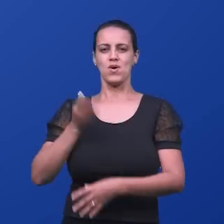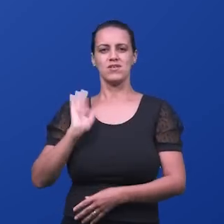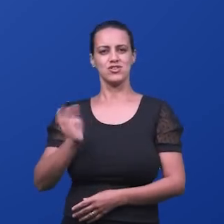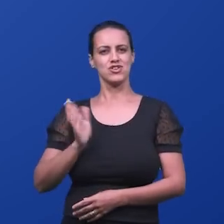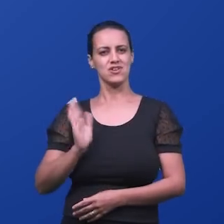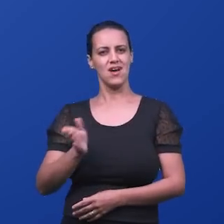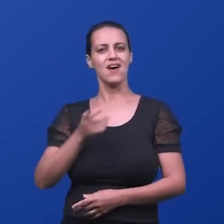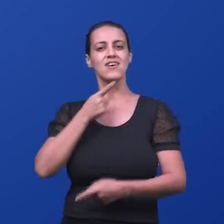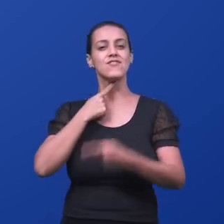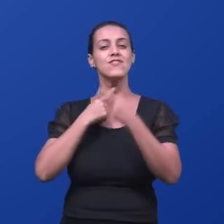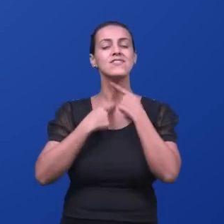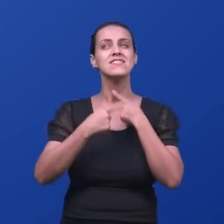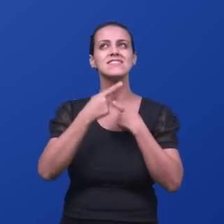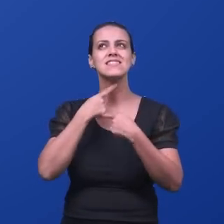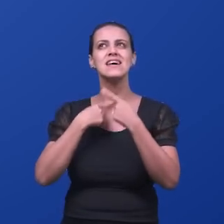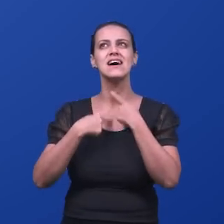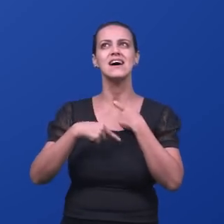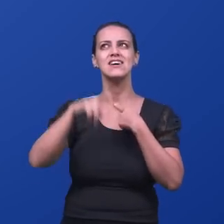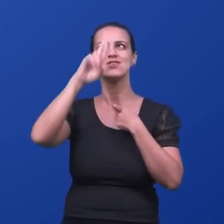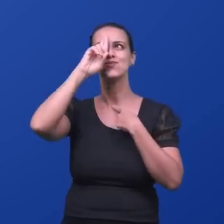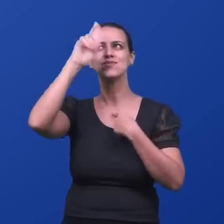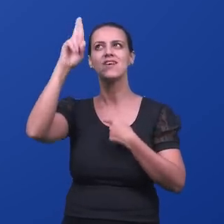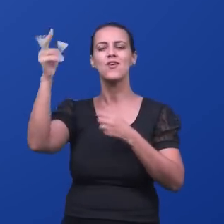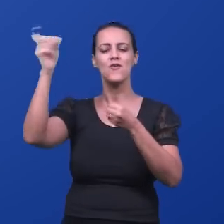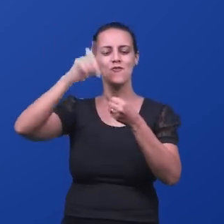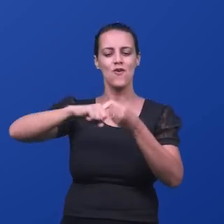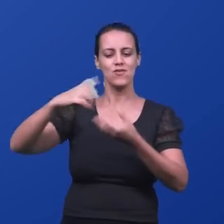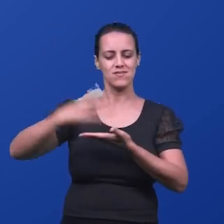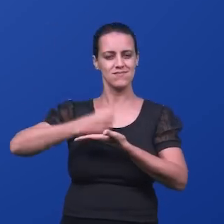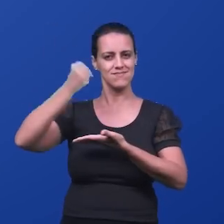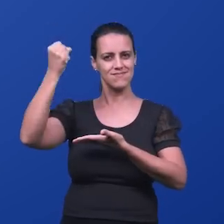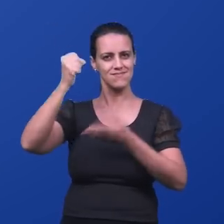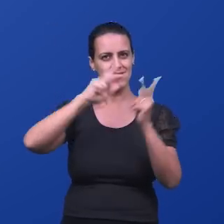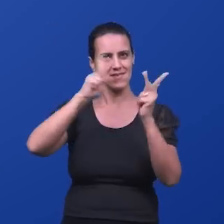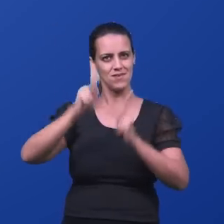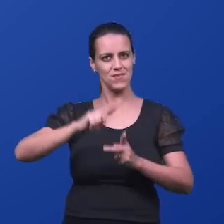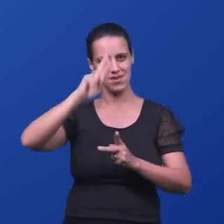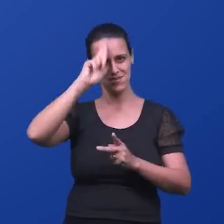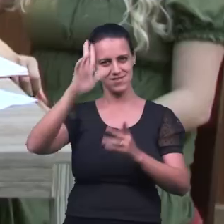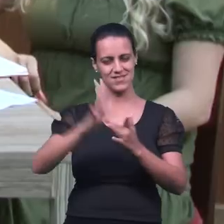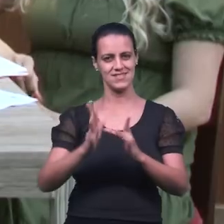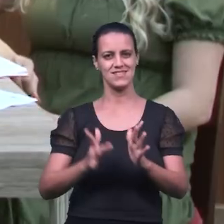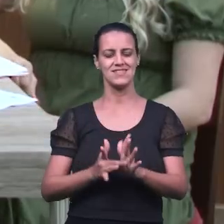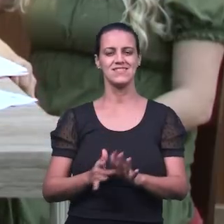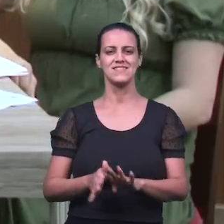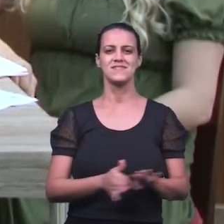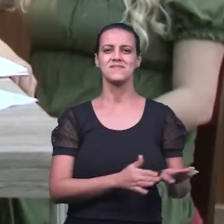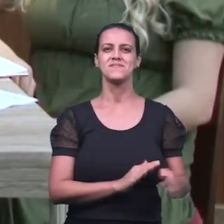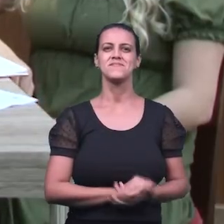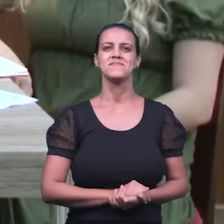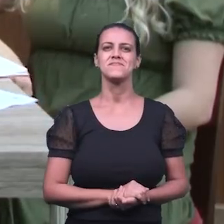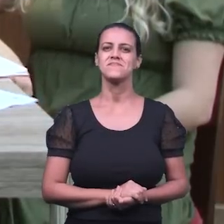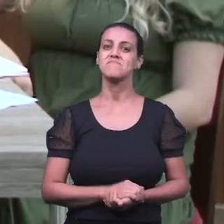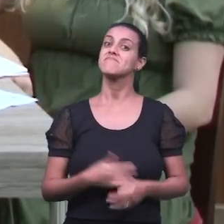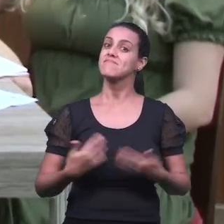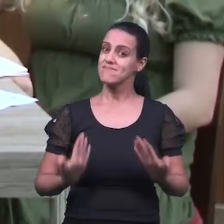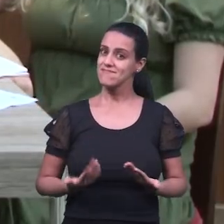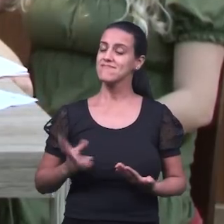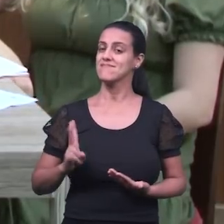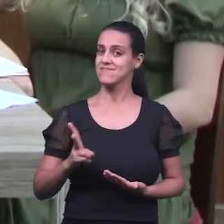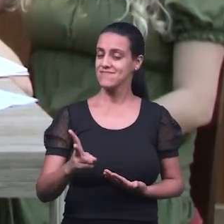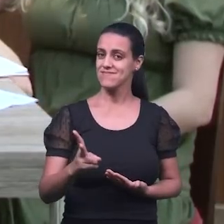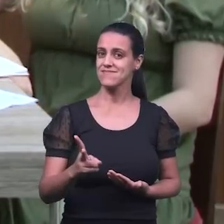que anseia que o amado venha a buscar. A paz do Senhor Jesus. Meus irmãos, na sequência